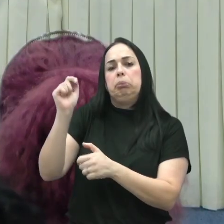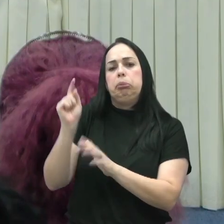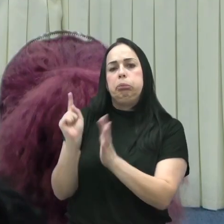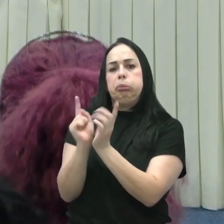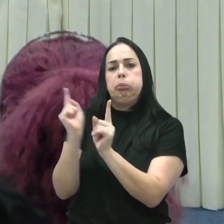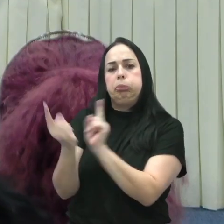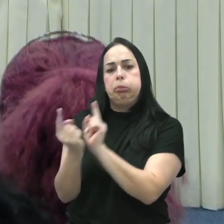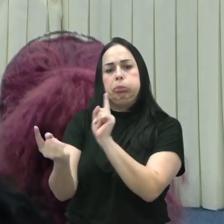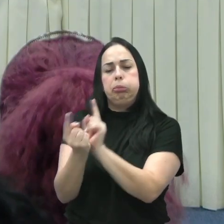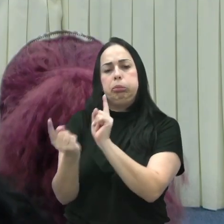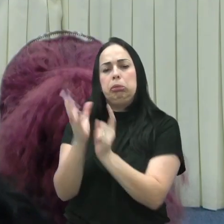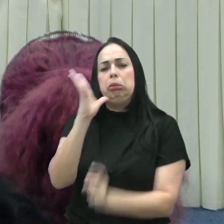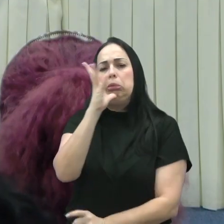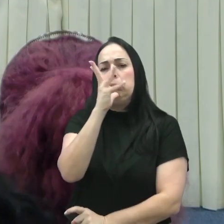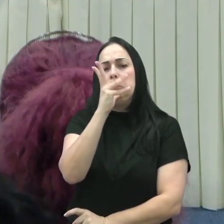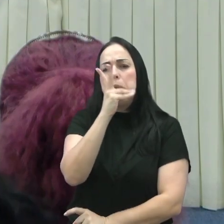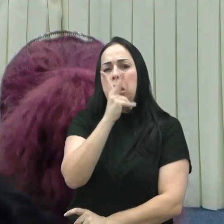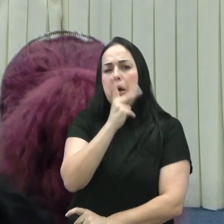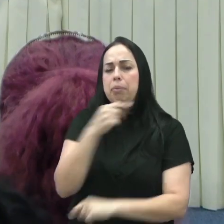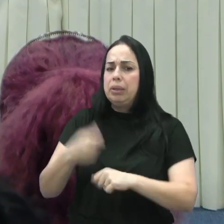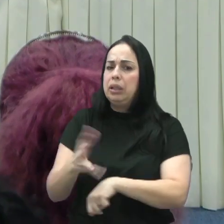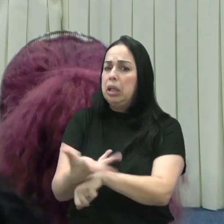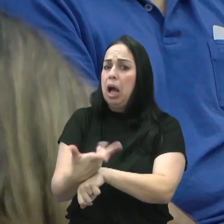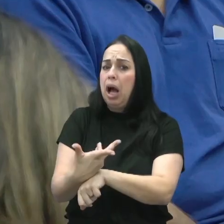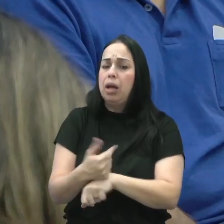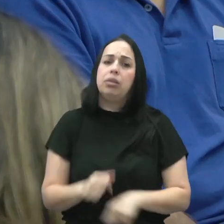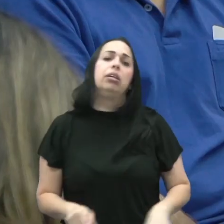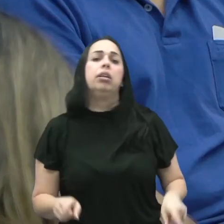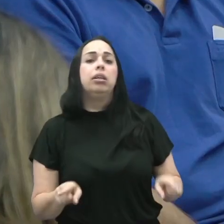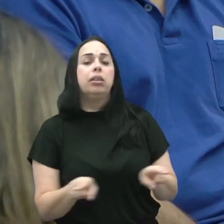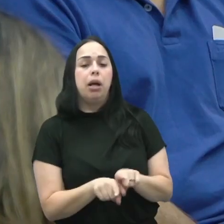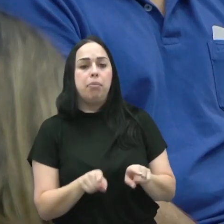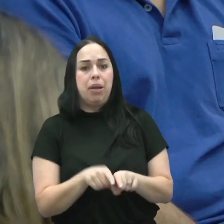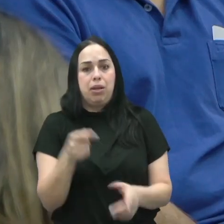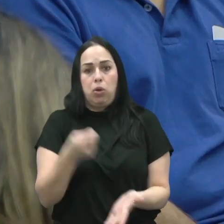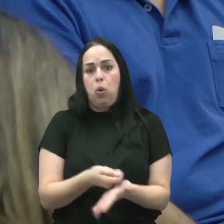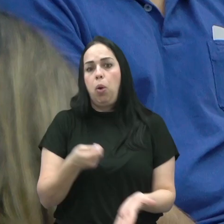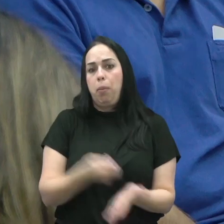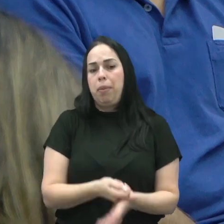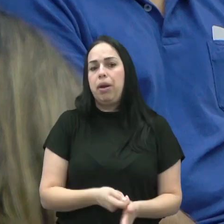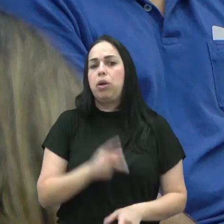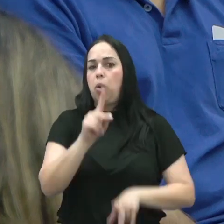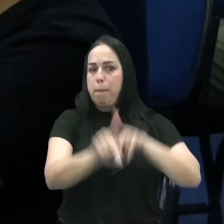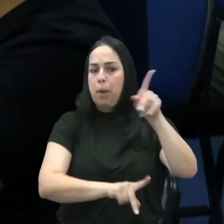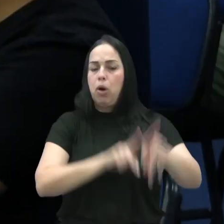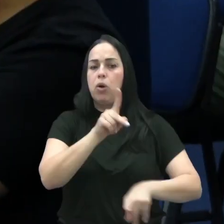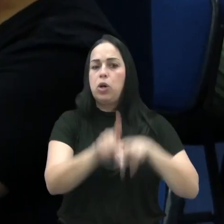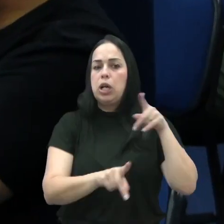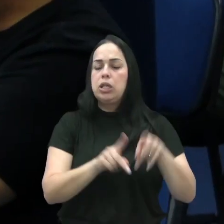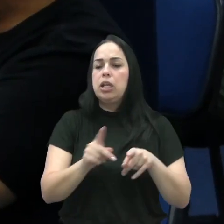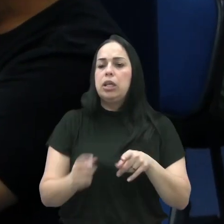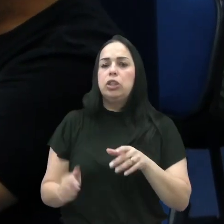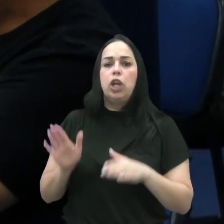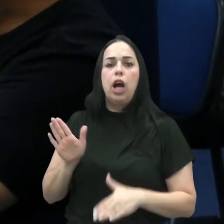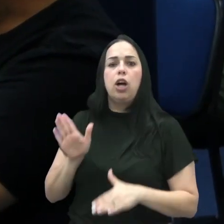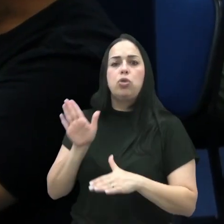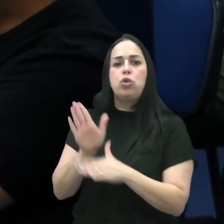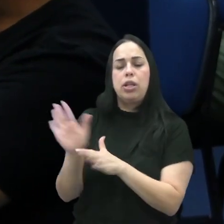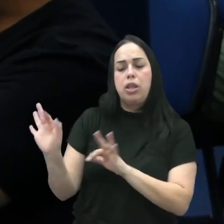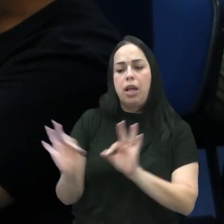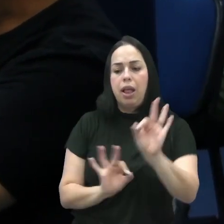para atendimentos especializados na saúde. Outra cobrança foi a participação da população